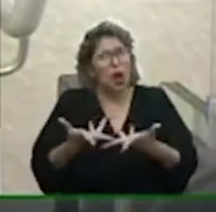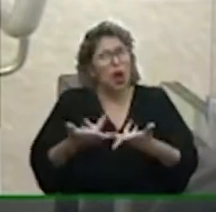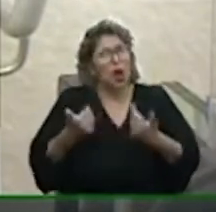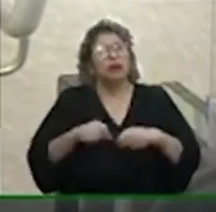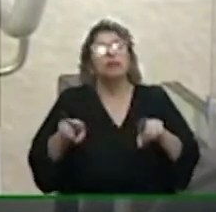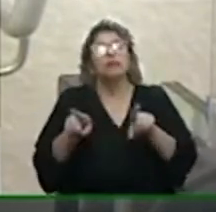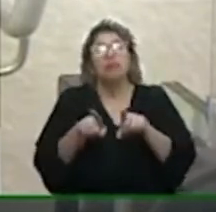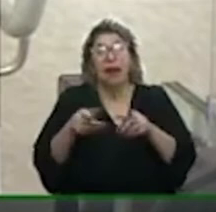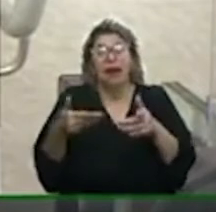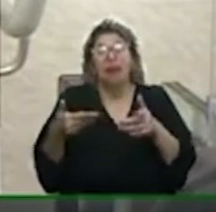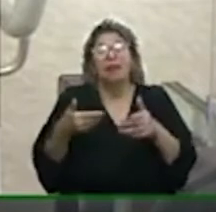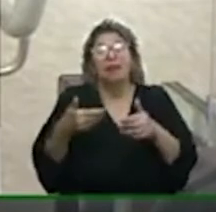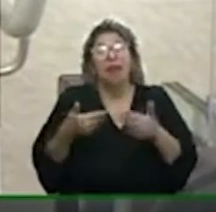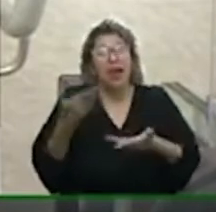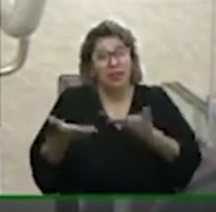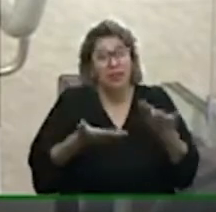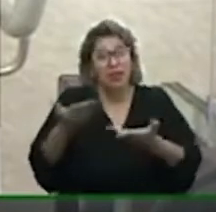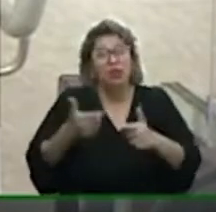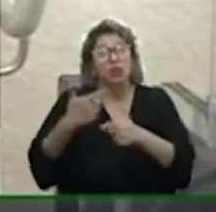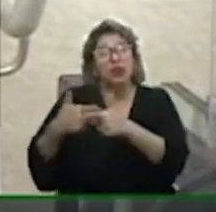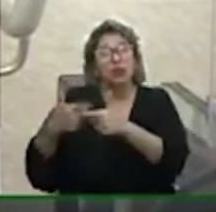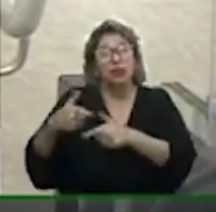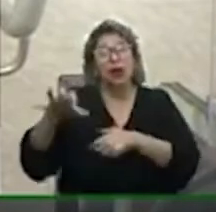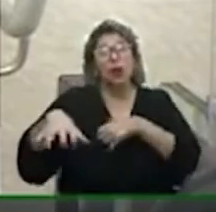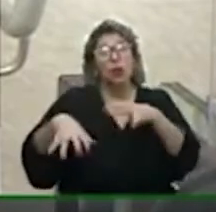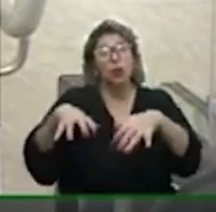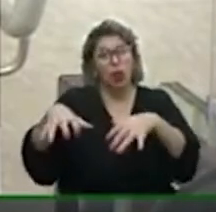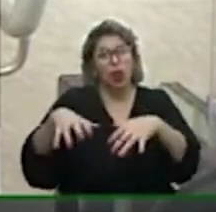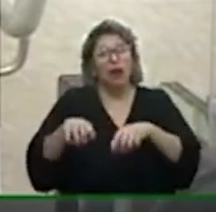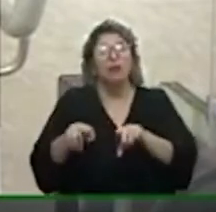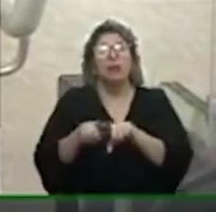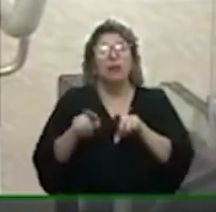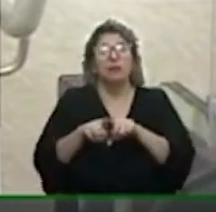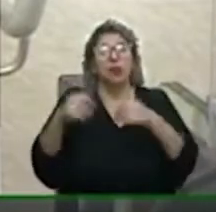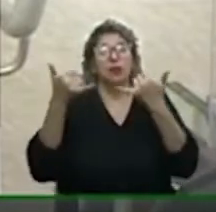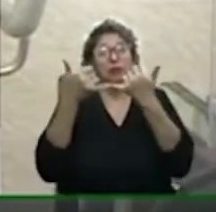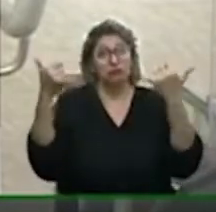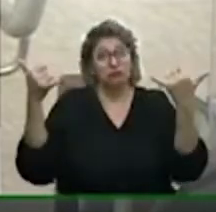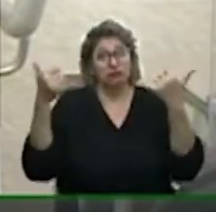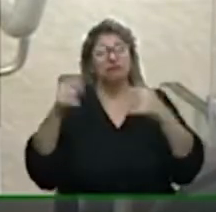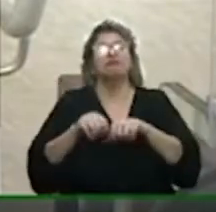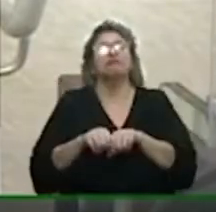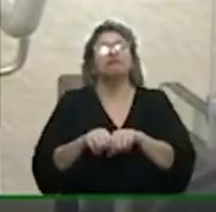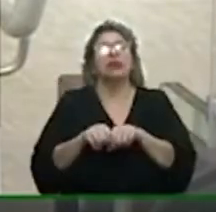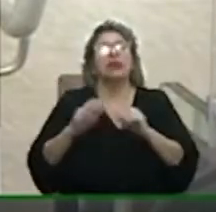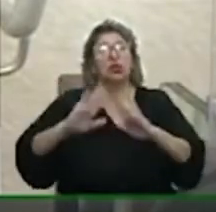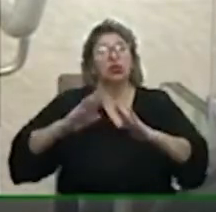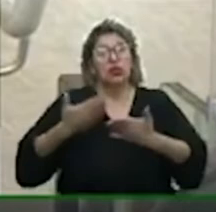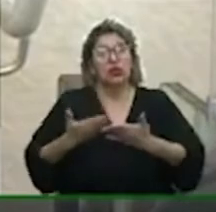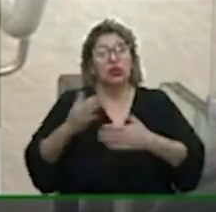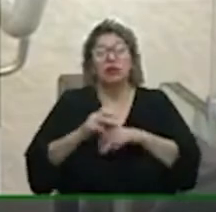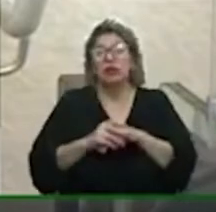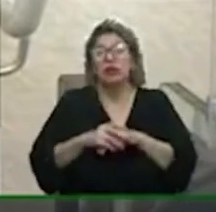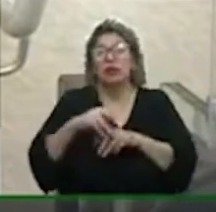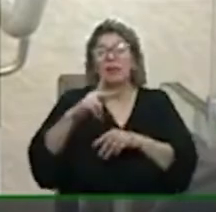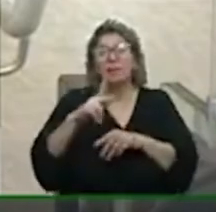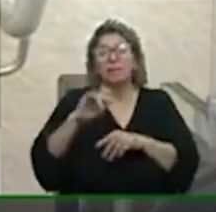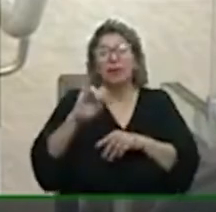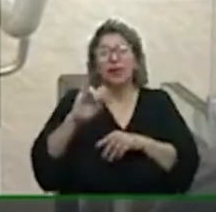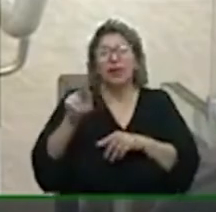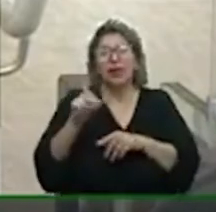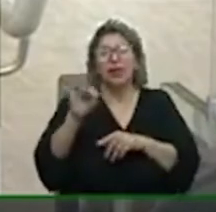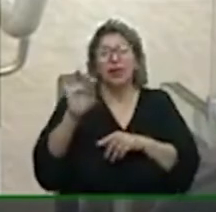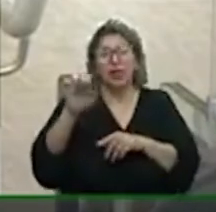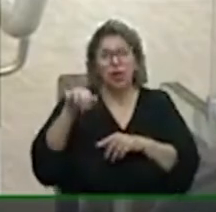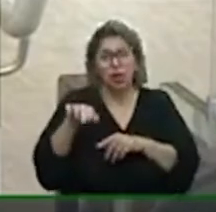e nós esperamos que atende também relação problema em outras regiões sobre a eletrificação na Escola Estadual Pinheiro